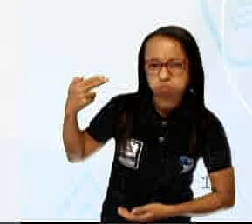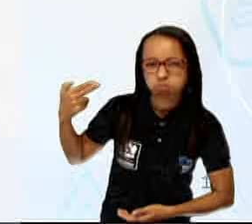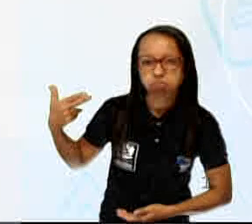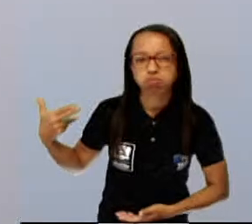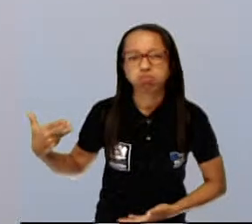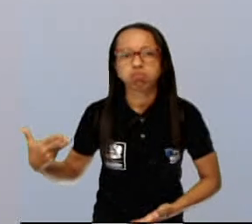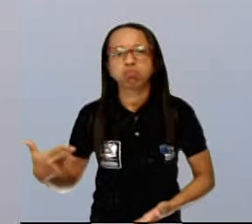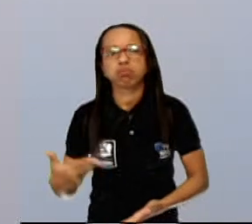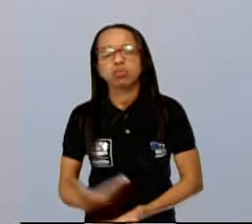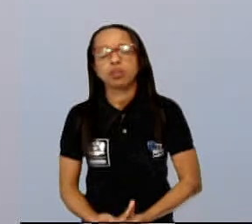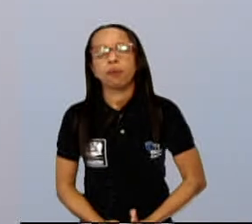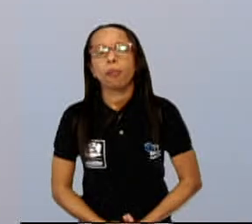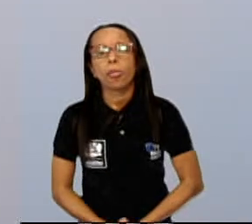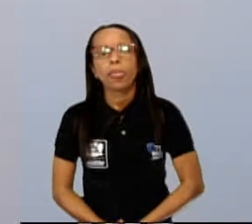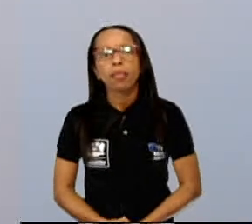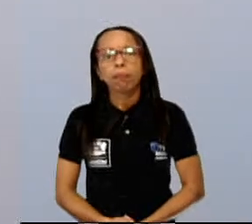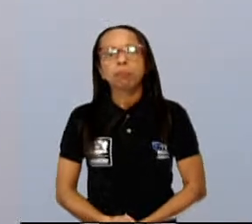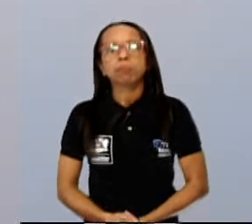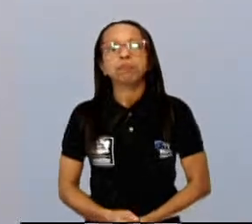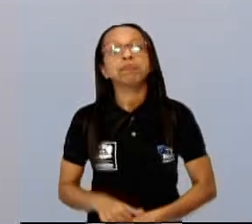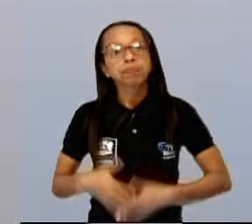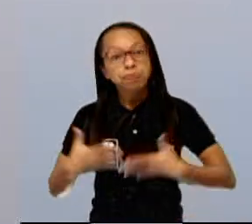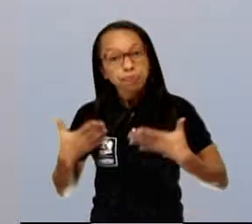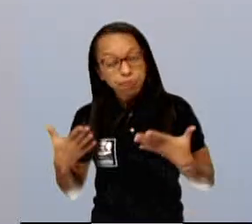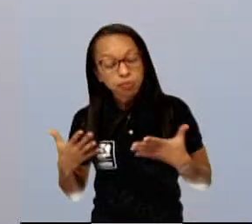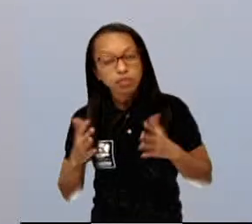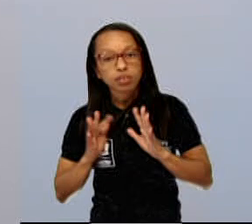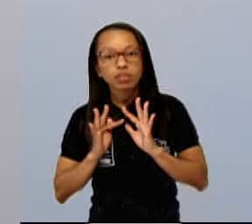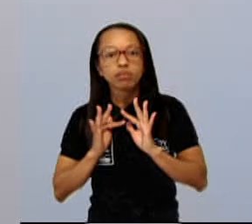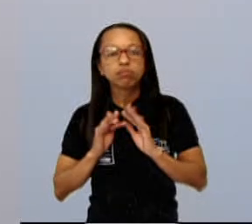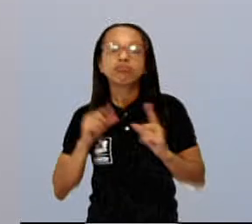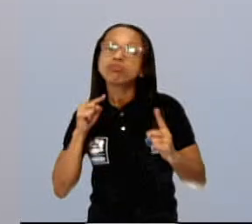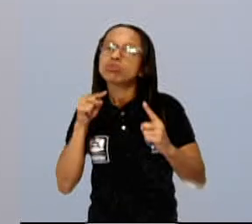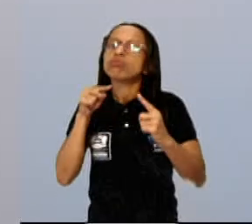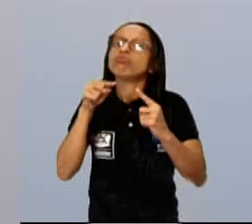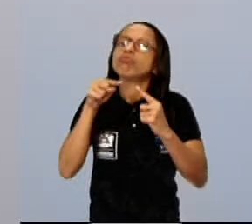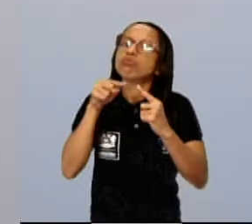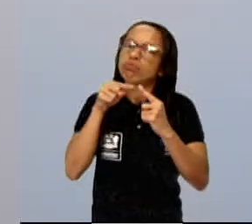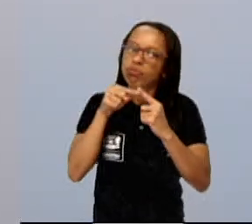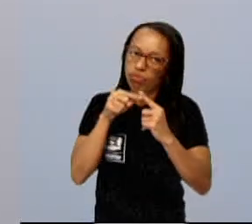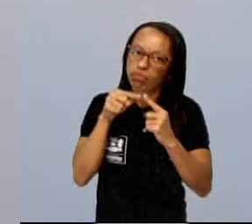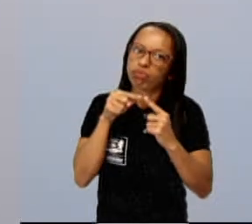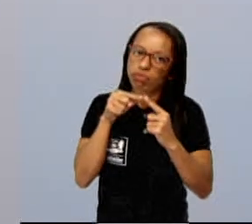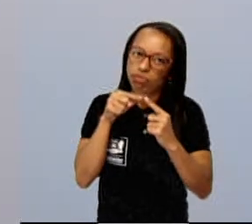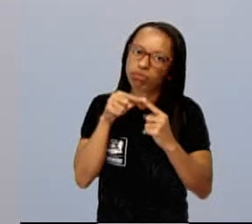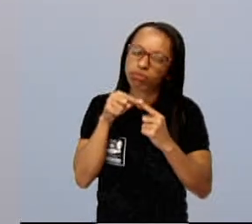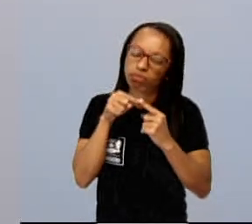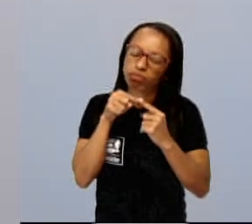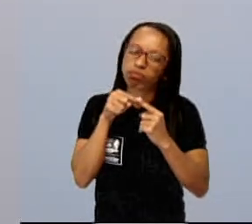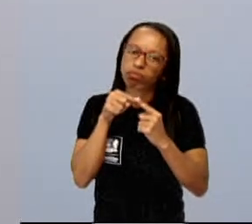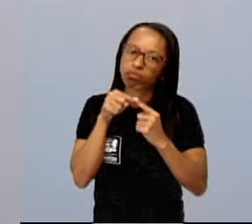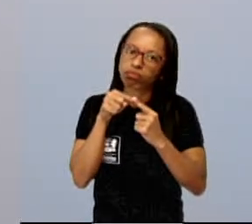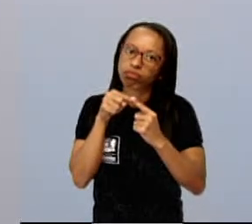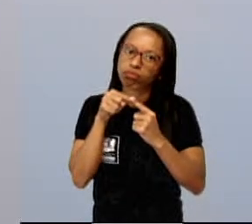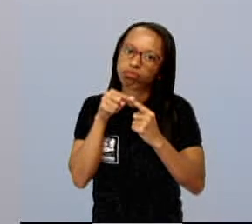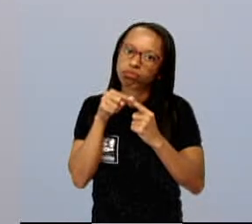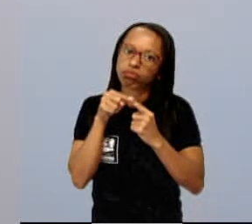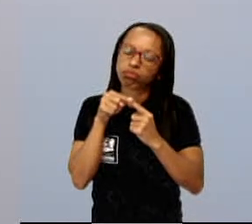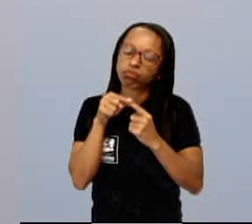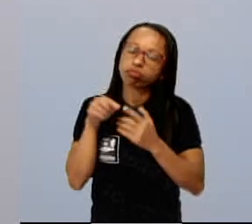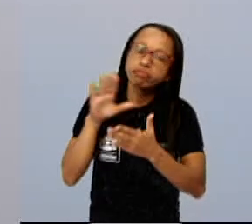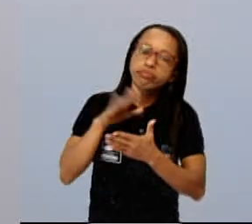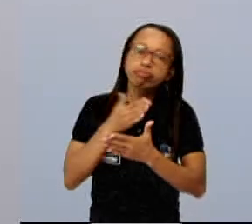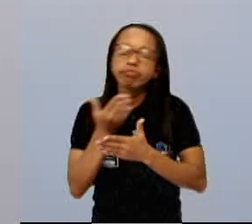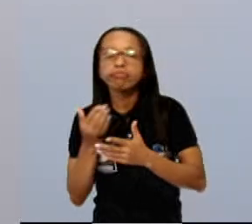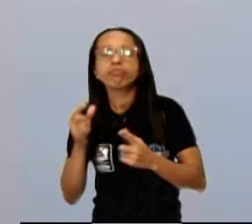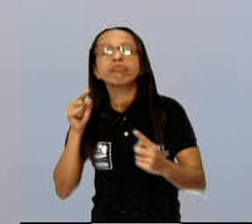perdidas. Entre as finalidades dos pontos, entre os pontos